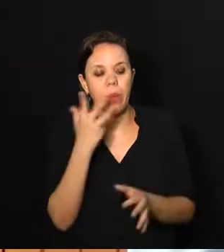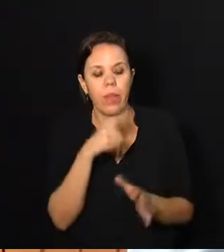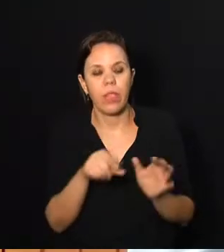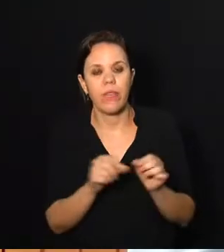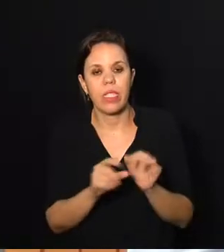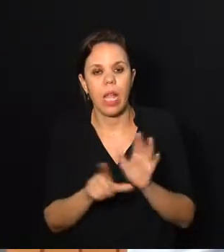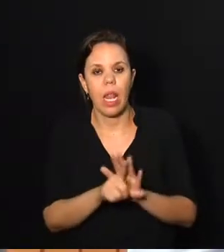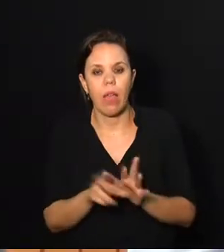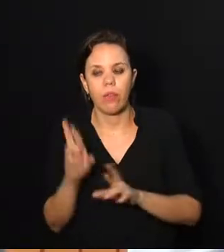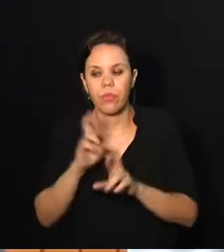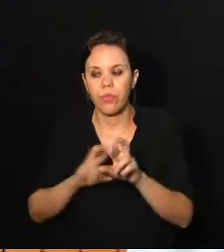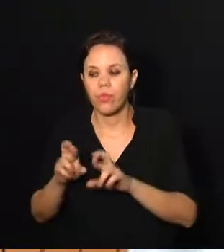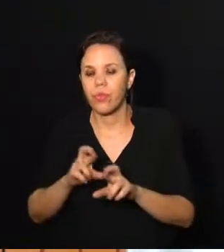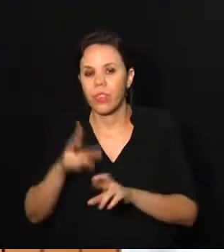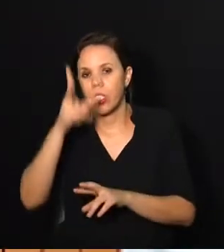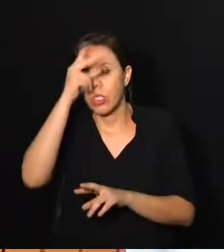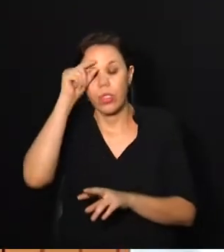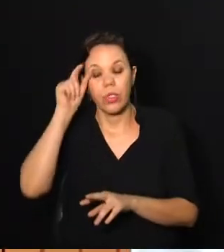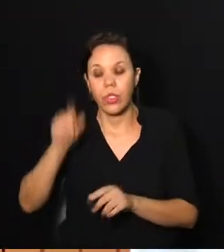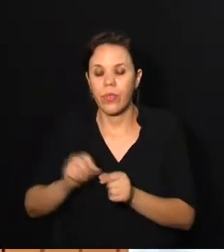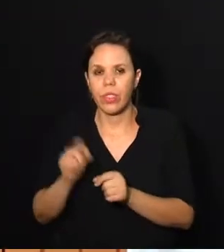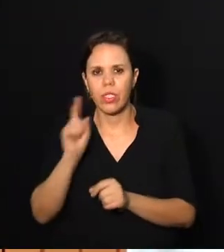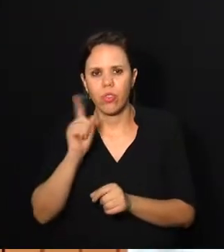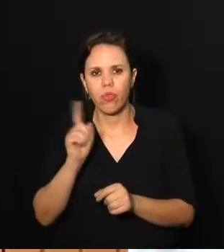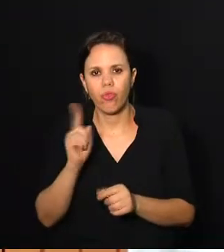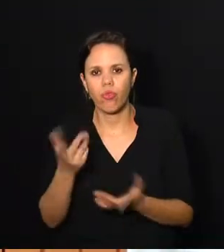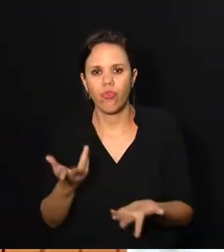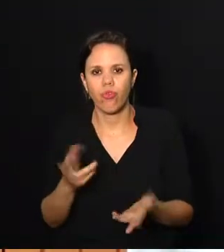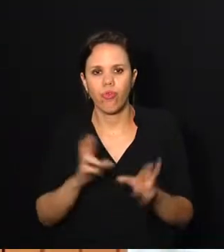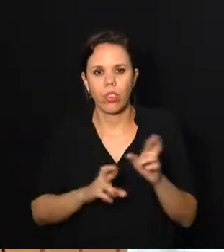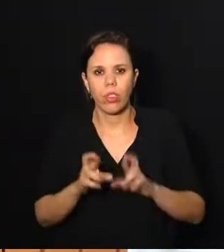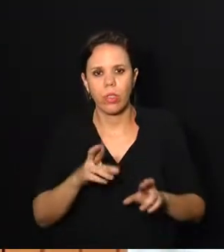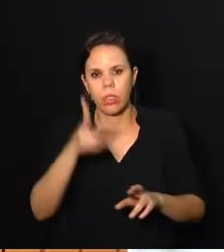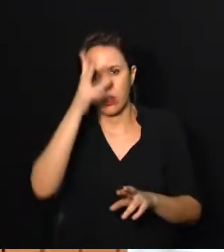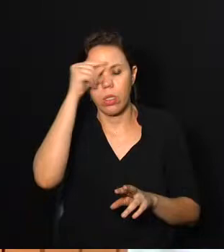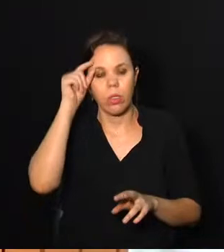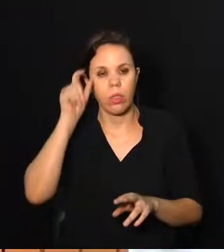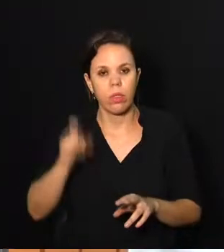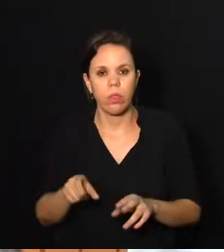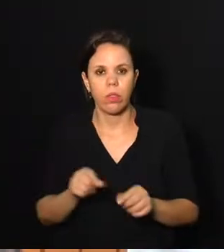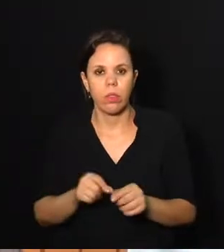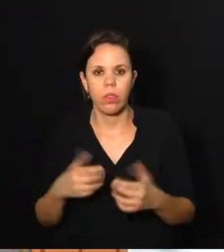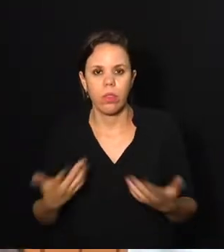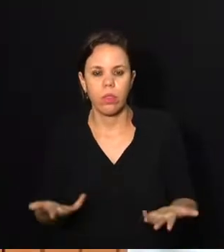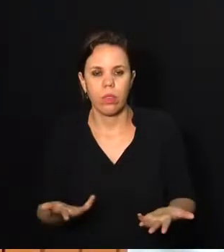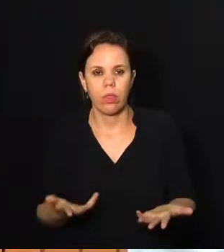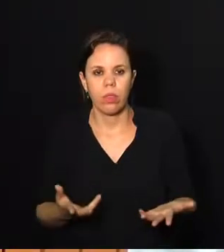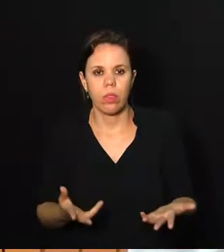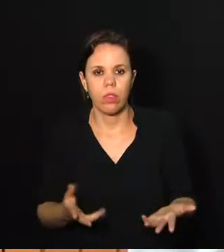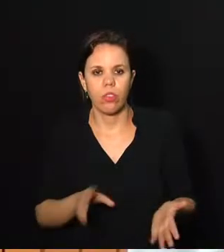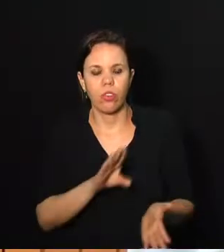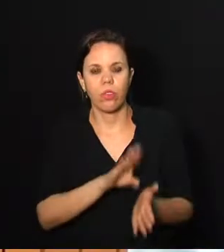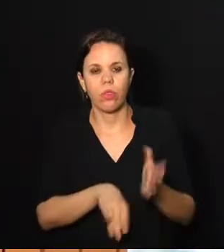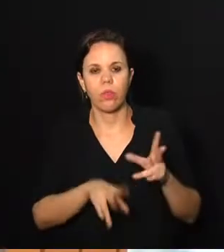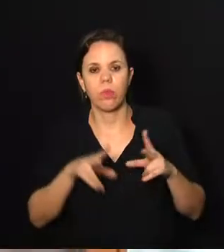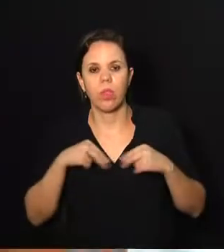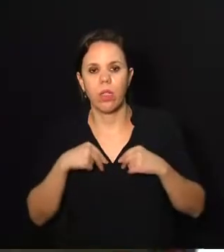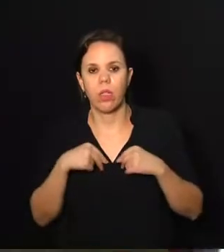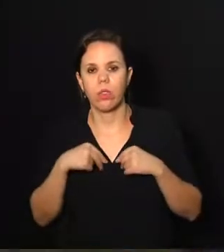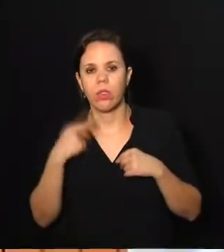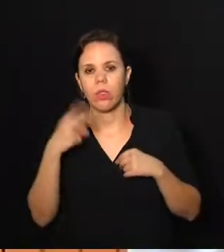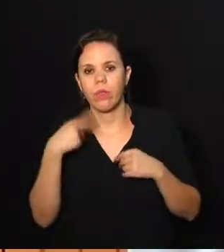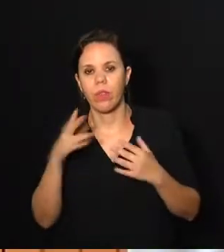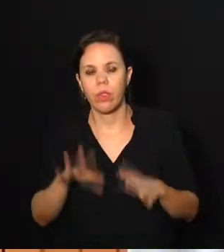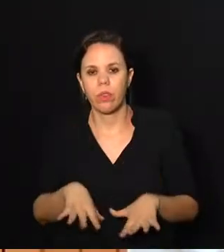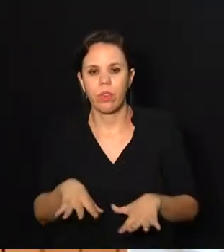né? Fiscalizar o prefeito. Nós fazemos isso aqui todo dia, fiscalizar o prefeito. Então ele desmerece os demais vereadores, porque ele